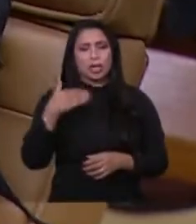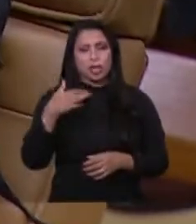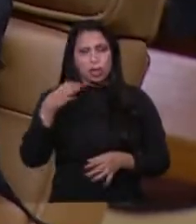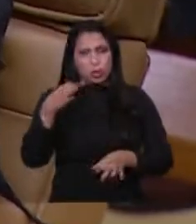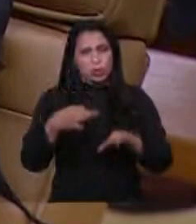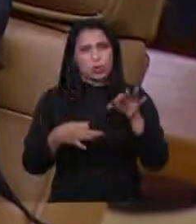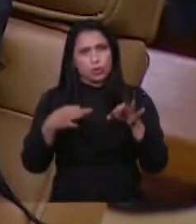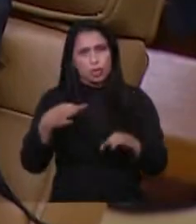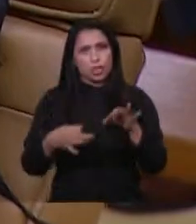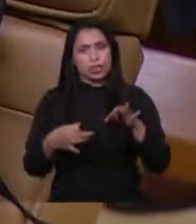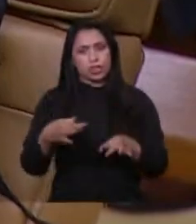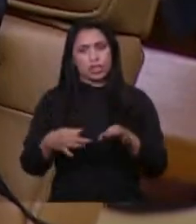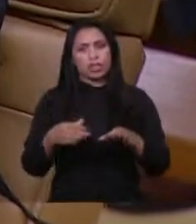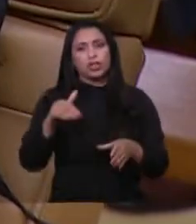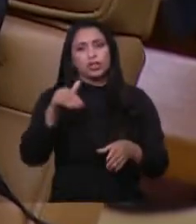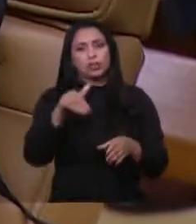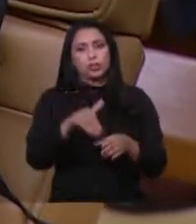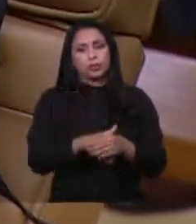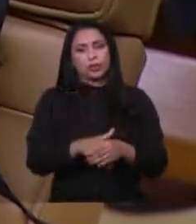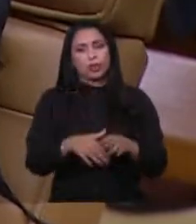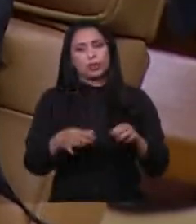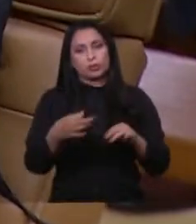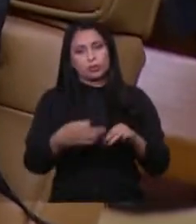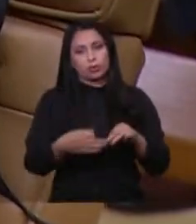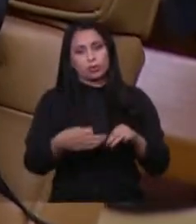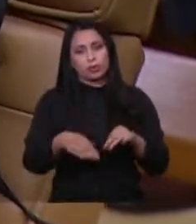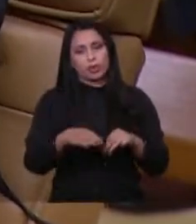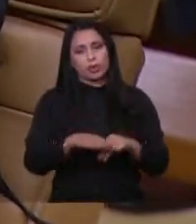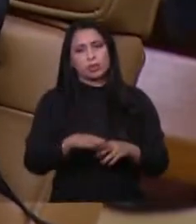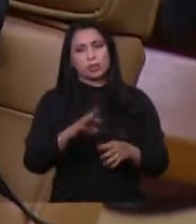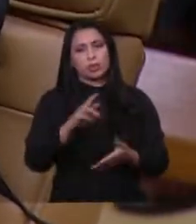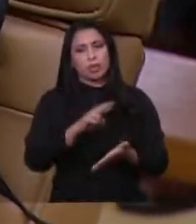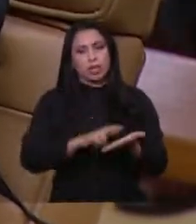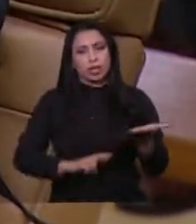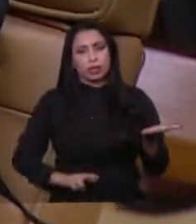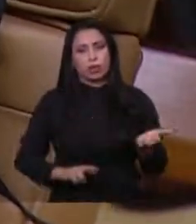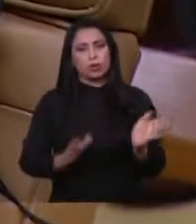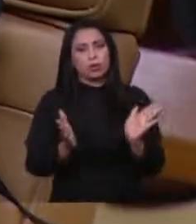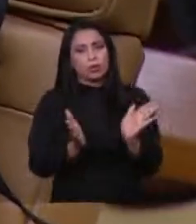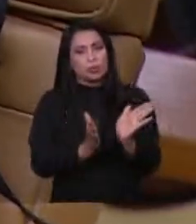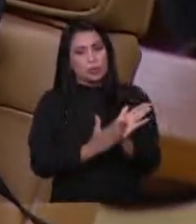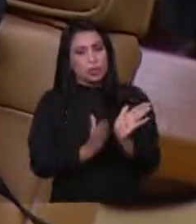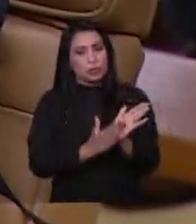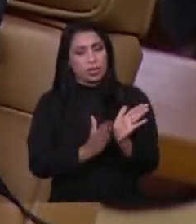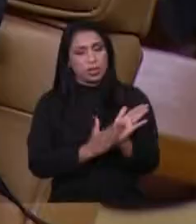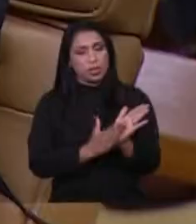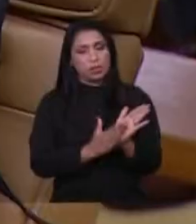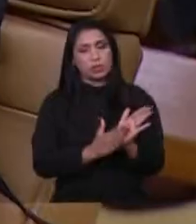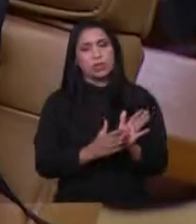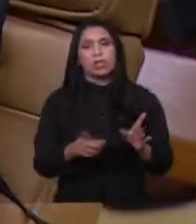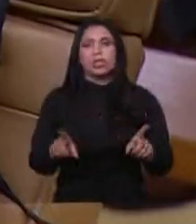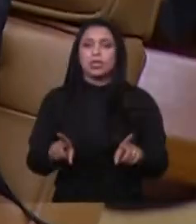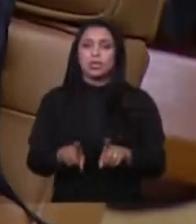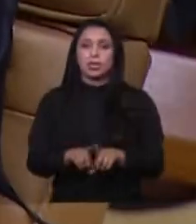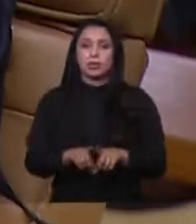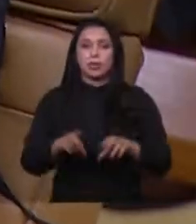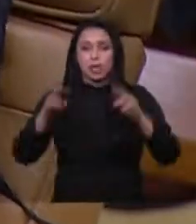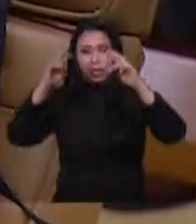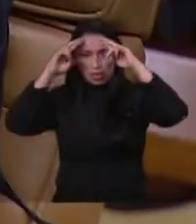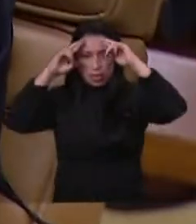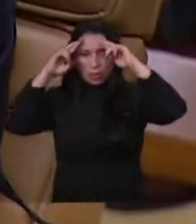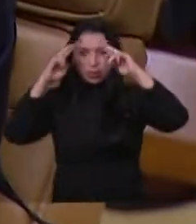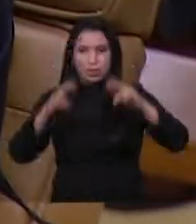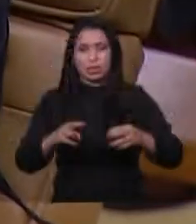acerca do voto do eminente relator, que eu parabenizo, e também respeitando a independência